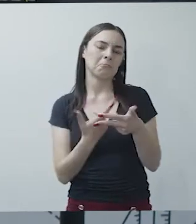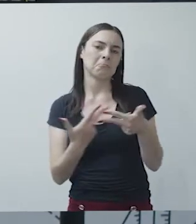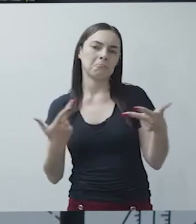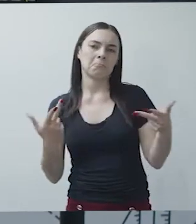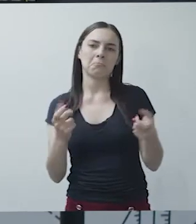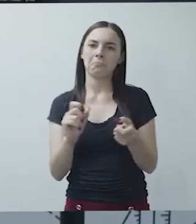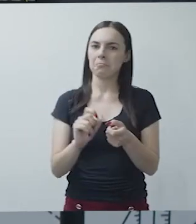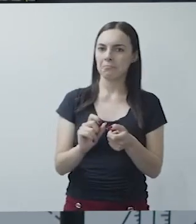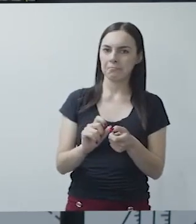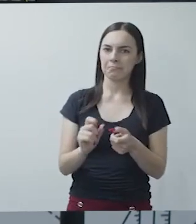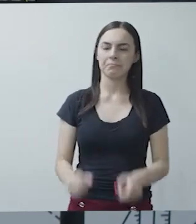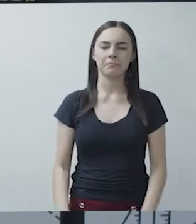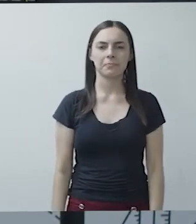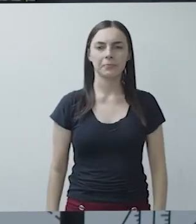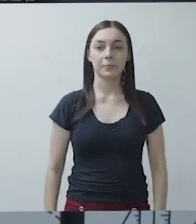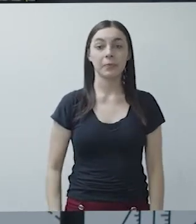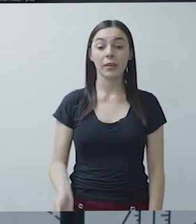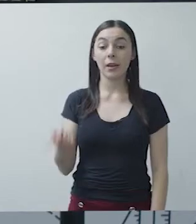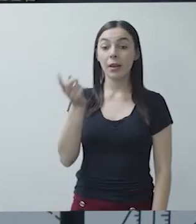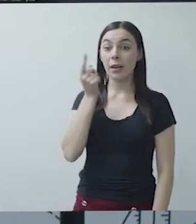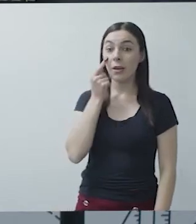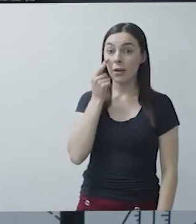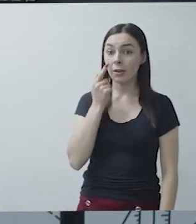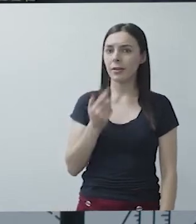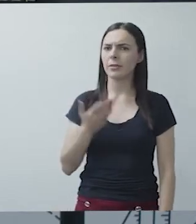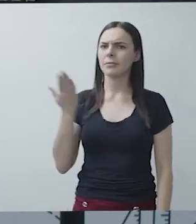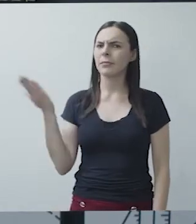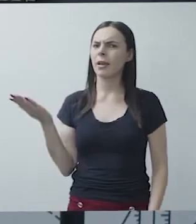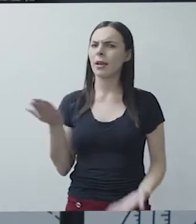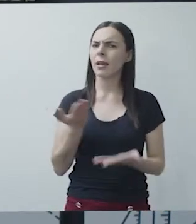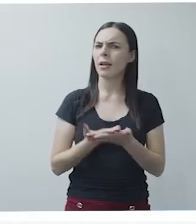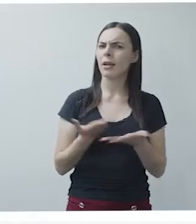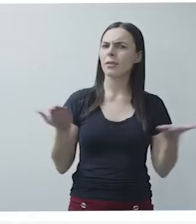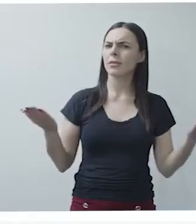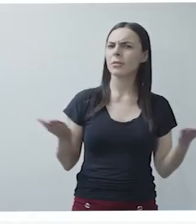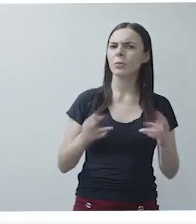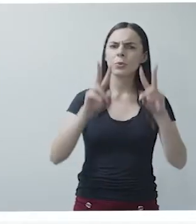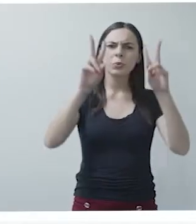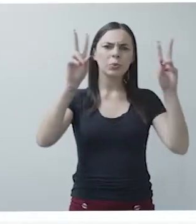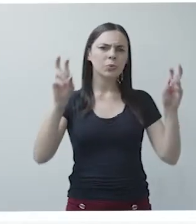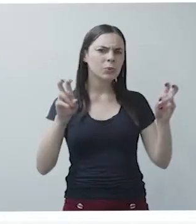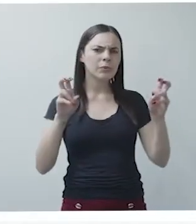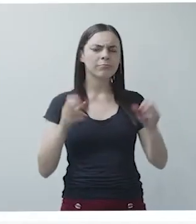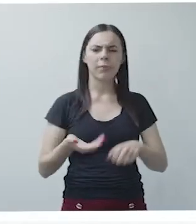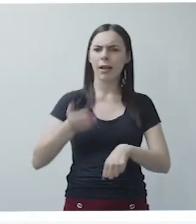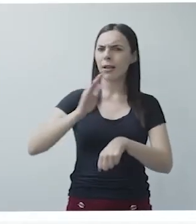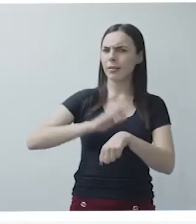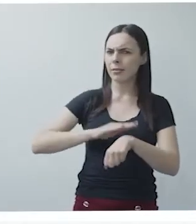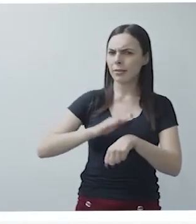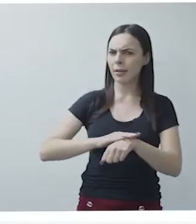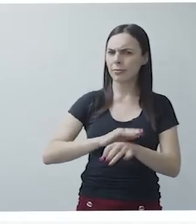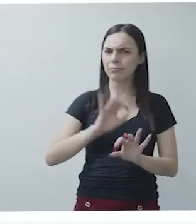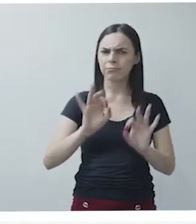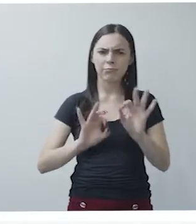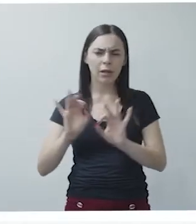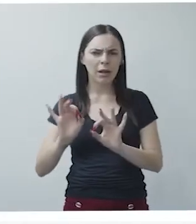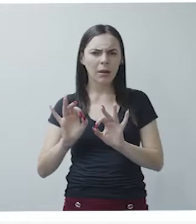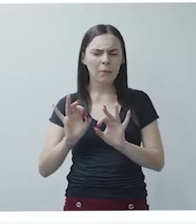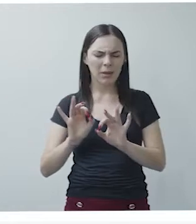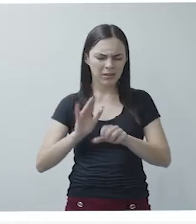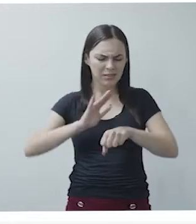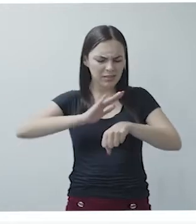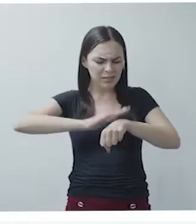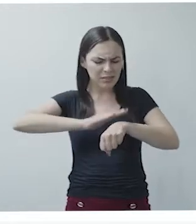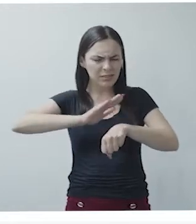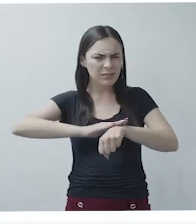coisa. Então, olha lá. A nossa aula, então, hoje é sobre medida de tempo. Mas o que será que é